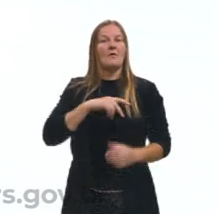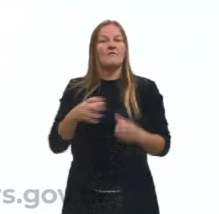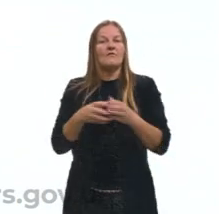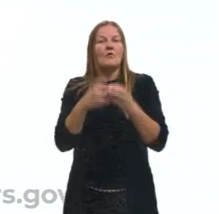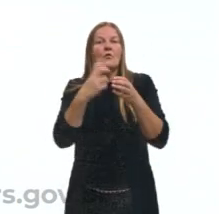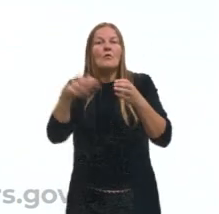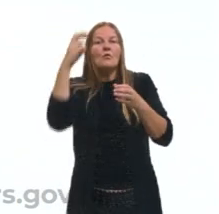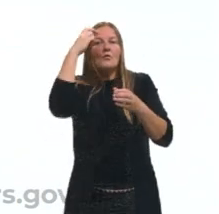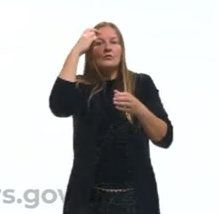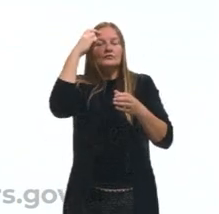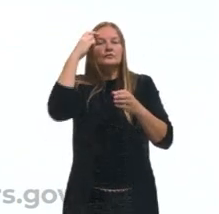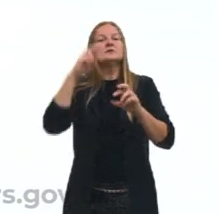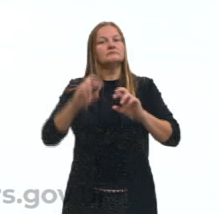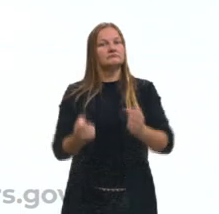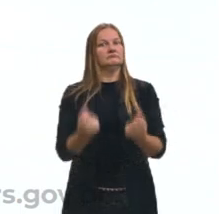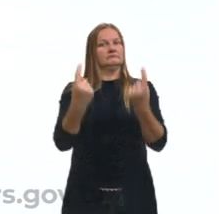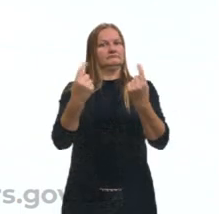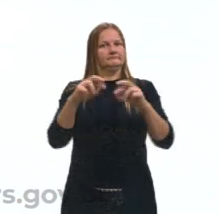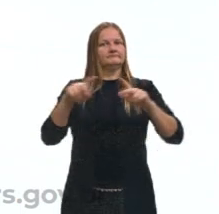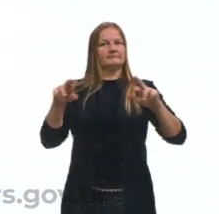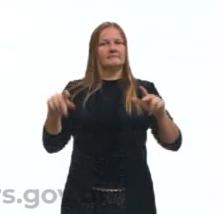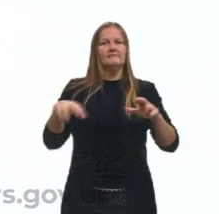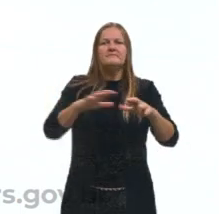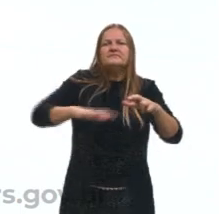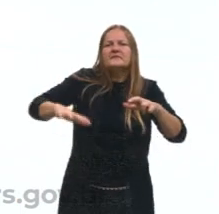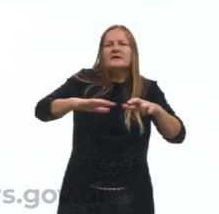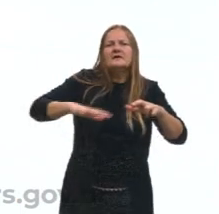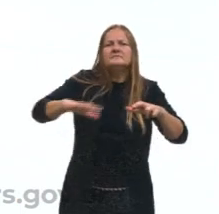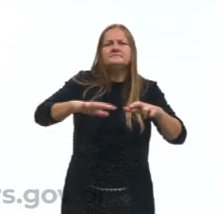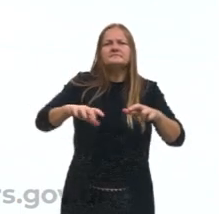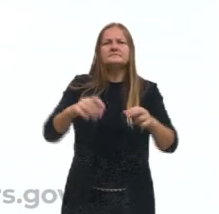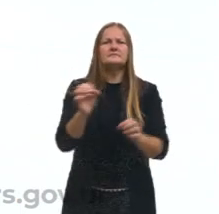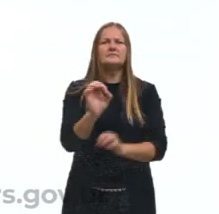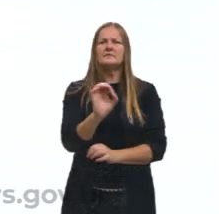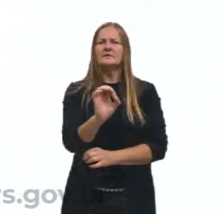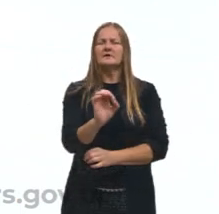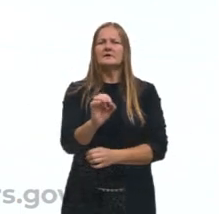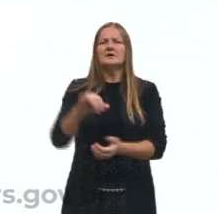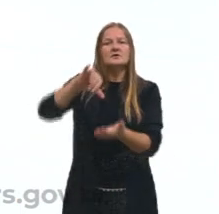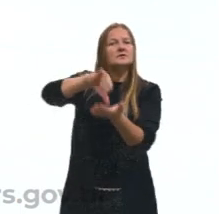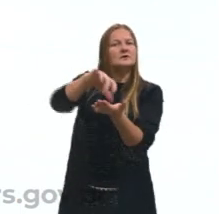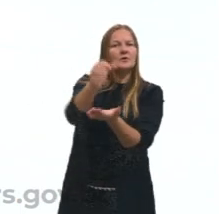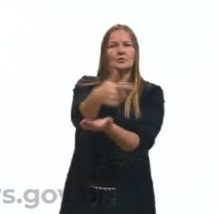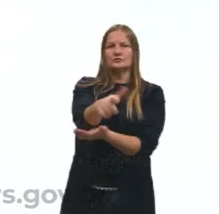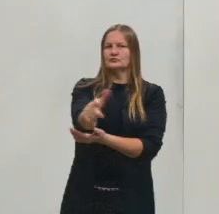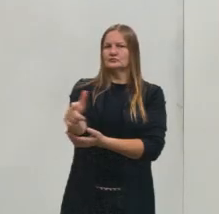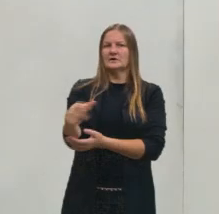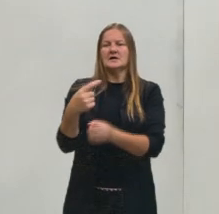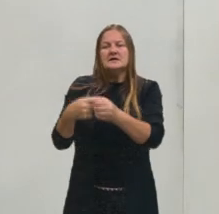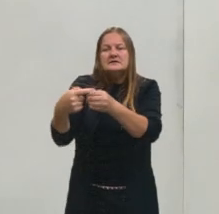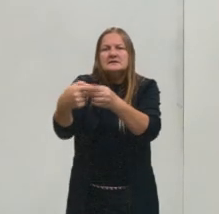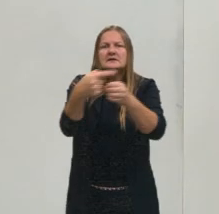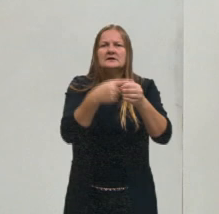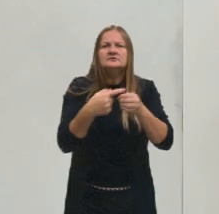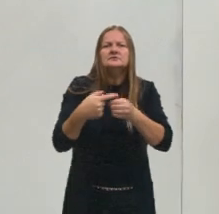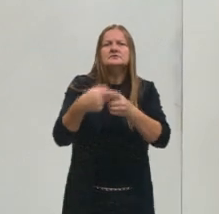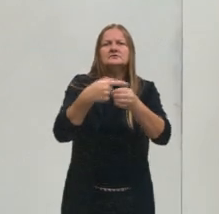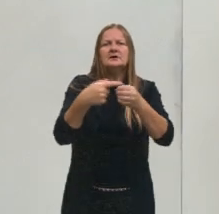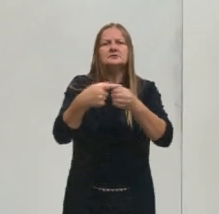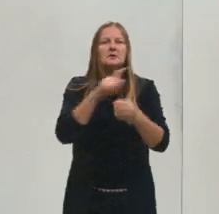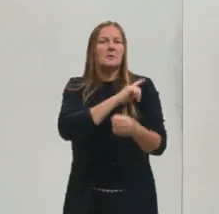uma cultura em comum e esse território como ele não era Centralizado cada cidadezinha